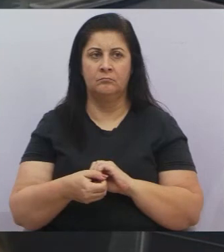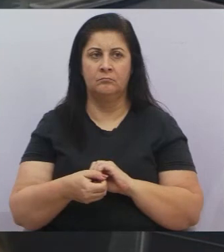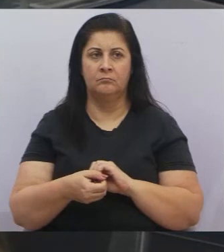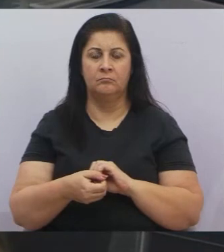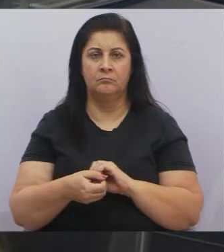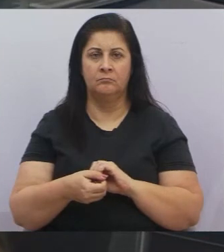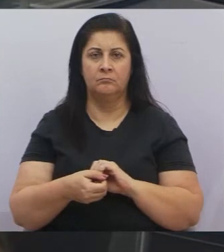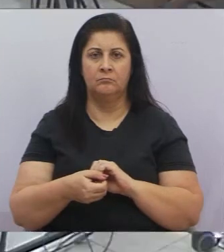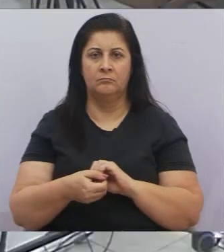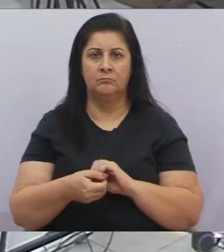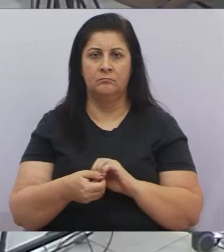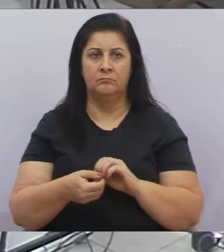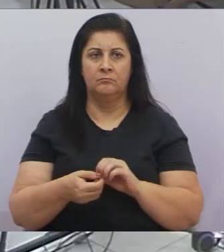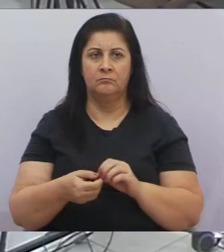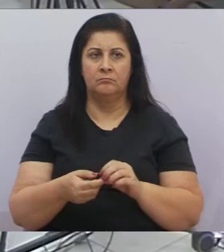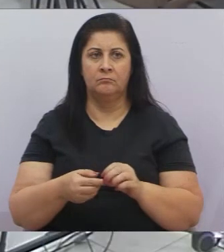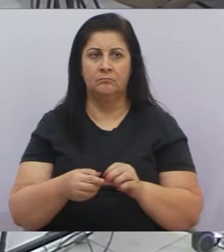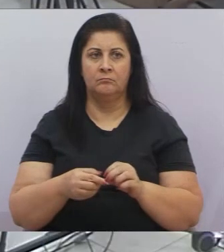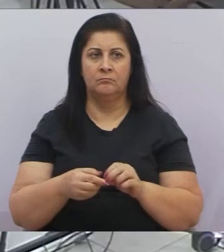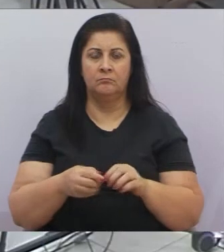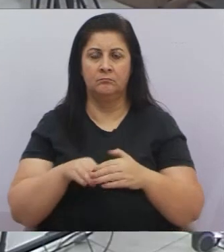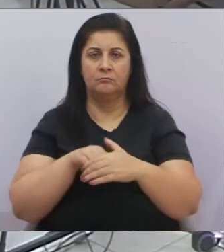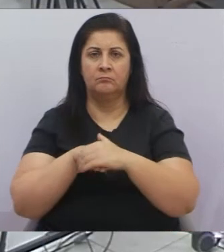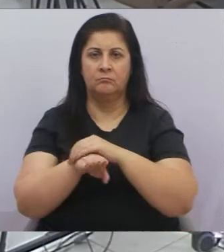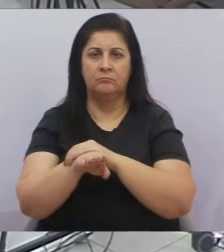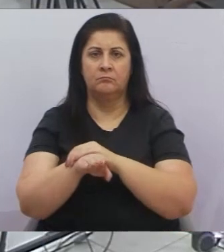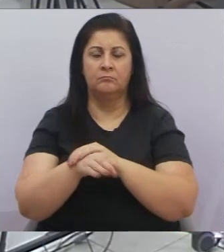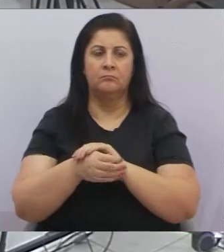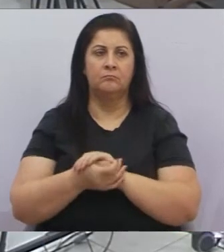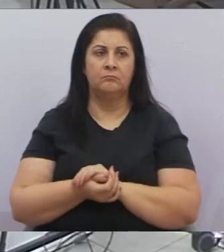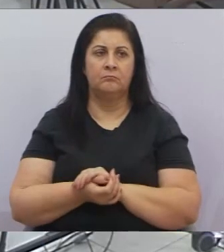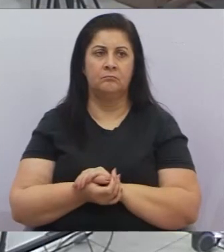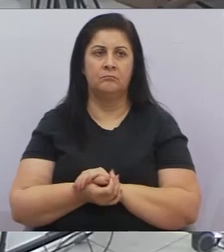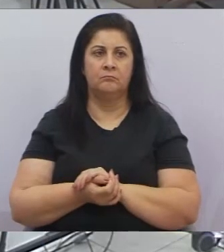A subemenda 1 foram arquivadas pelas comissões.